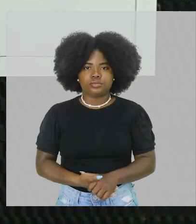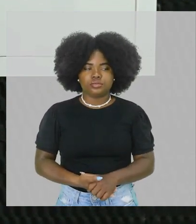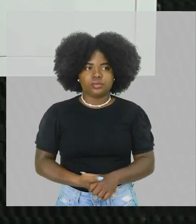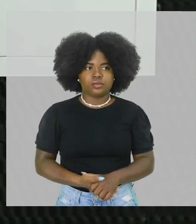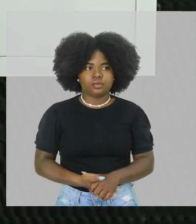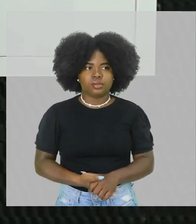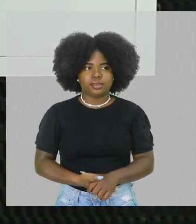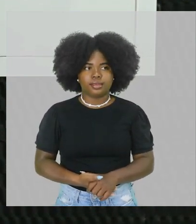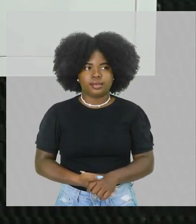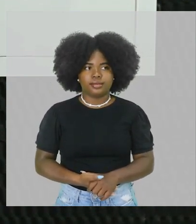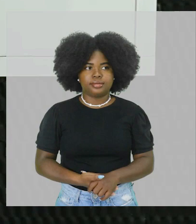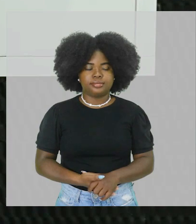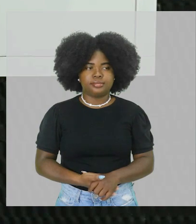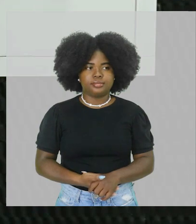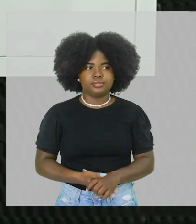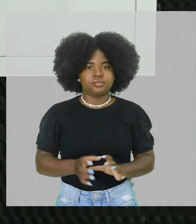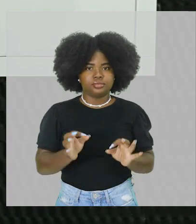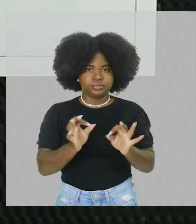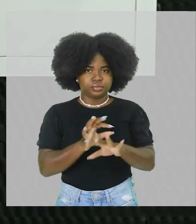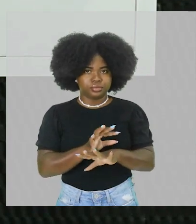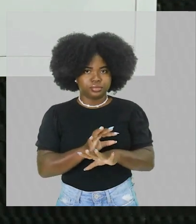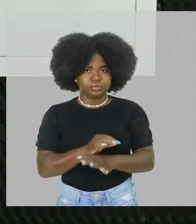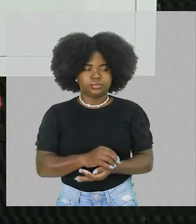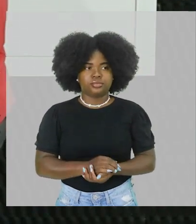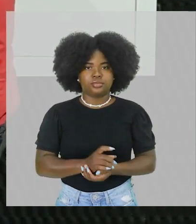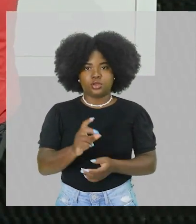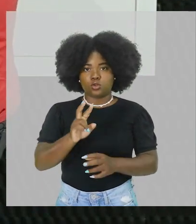Ok? Hipertermia. Pronto.